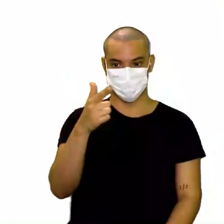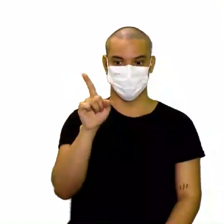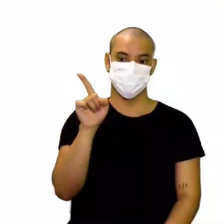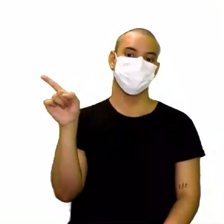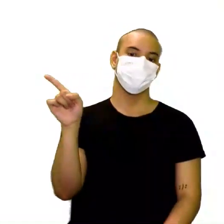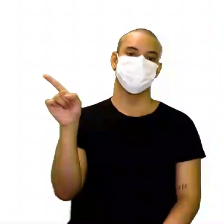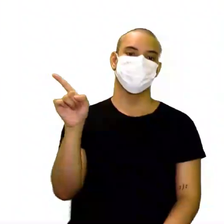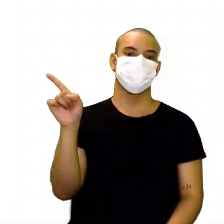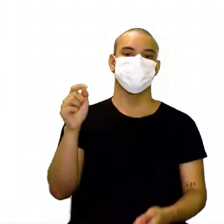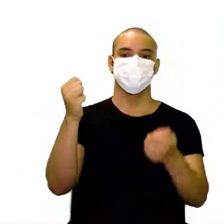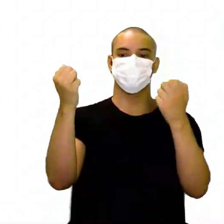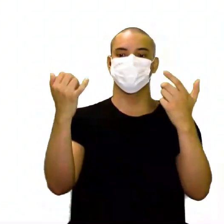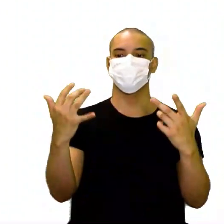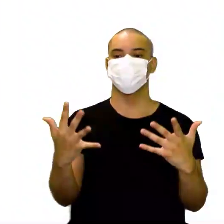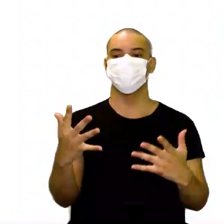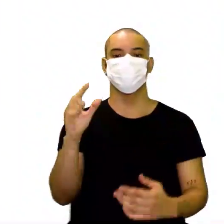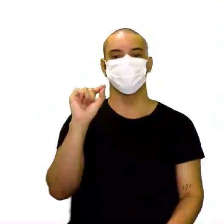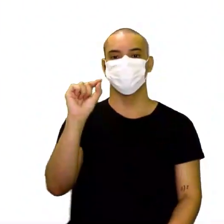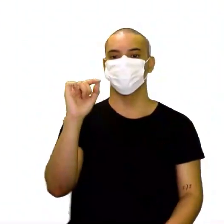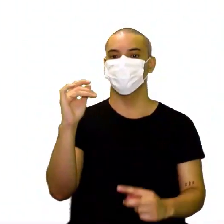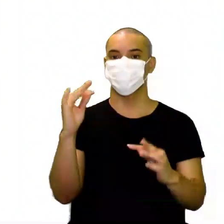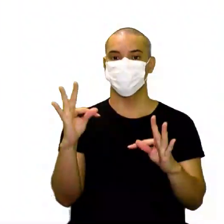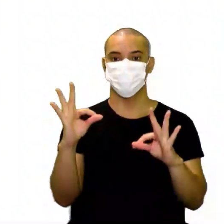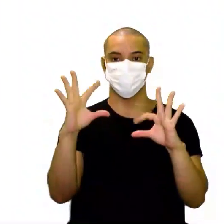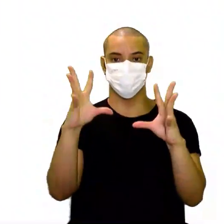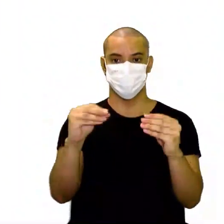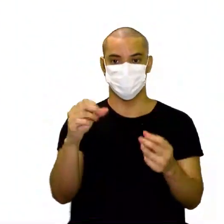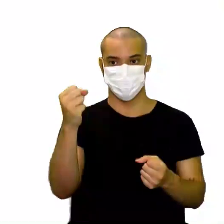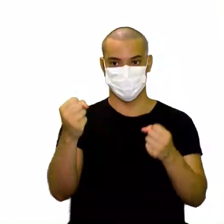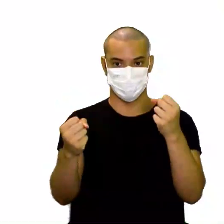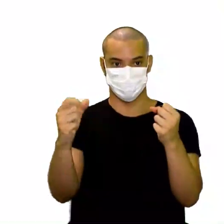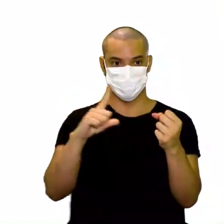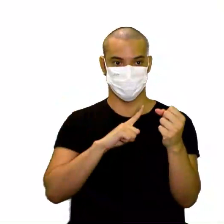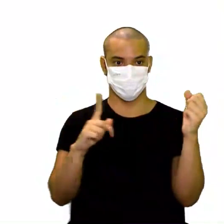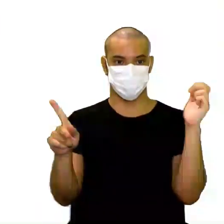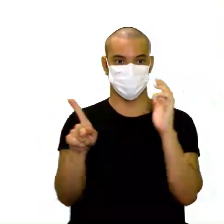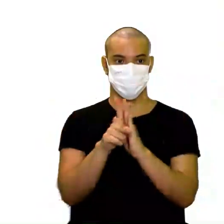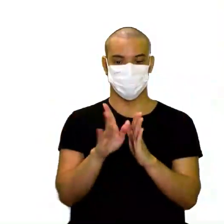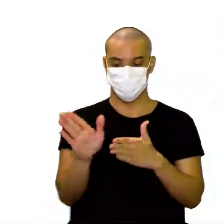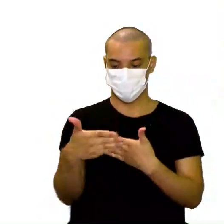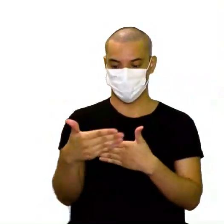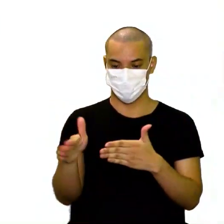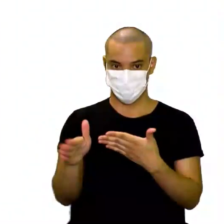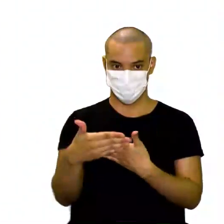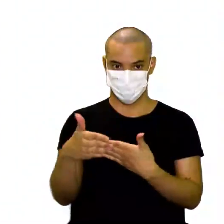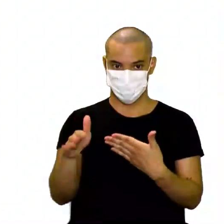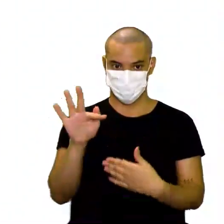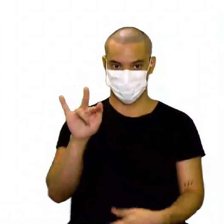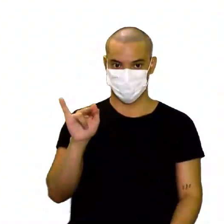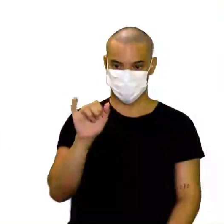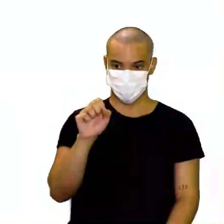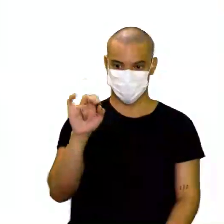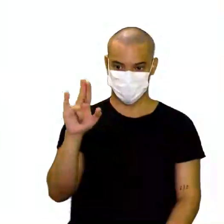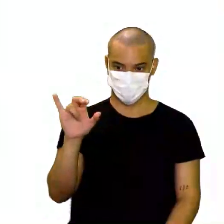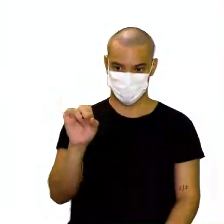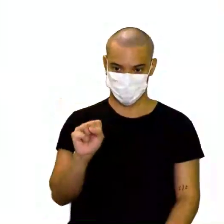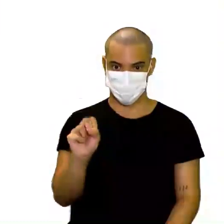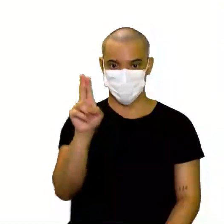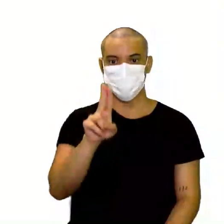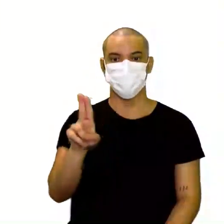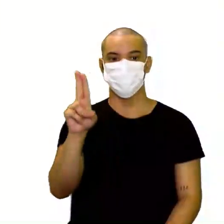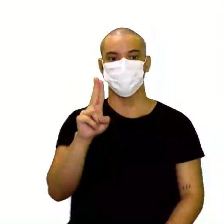2, fala o seguinte: todo carro possui uma caixa de fusíveis que são utilizados